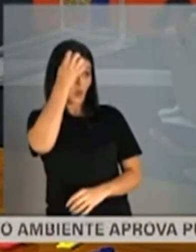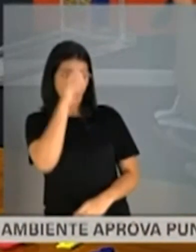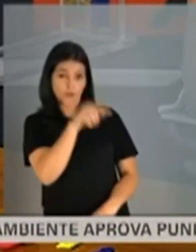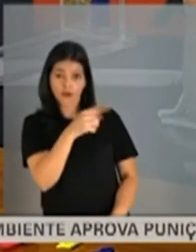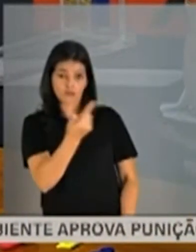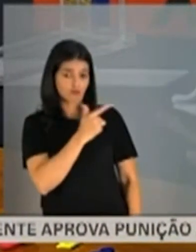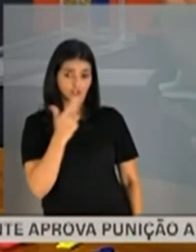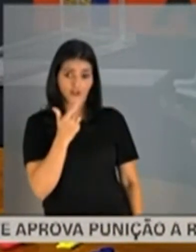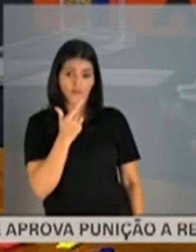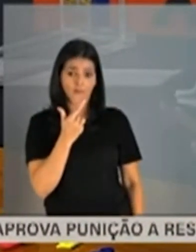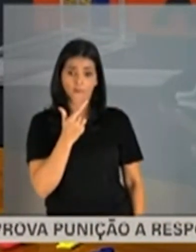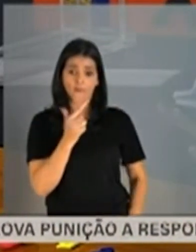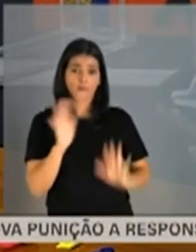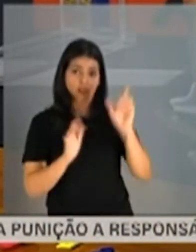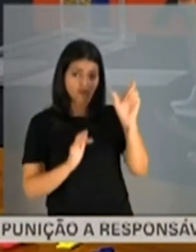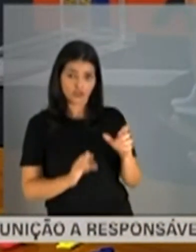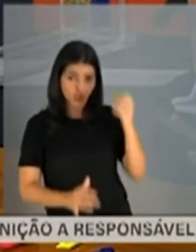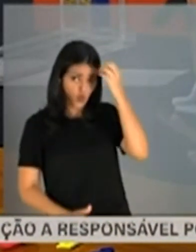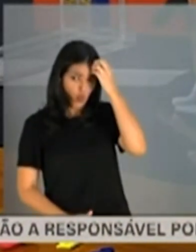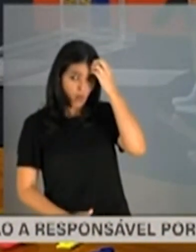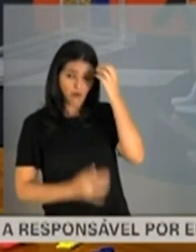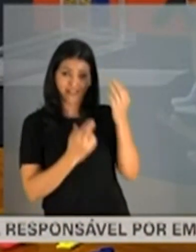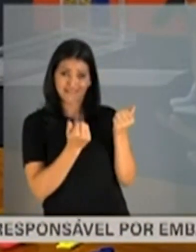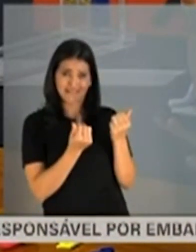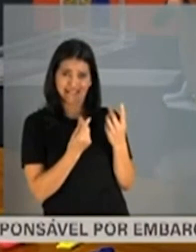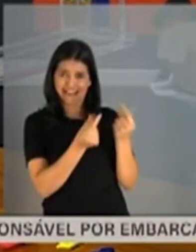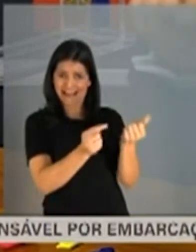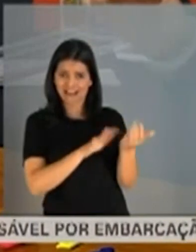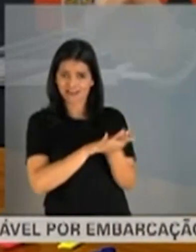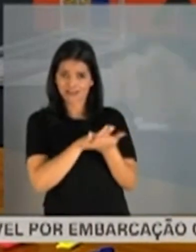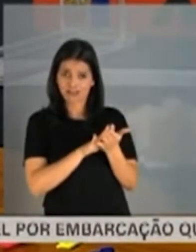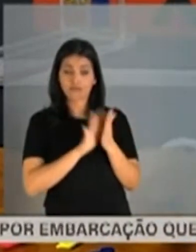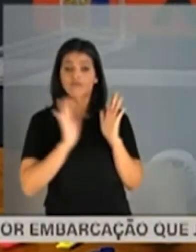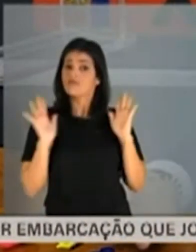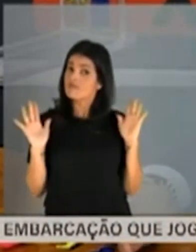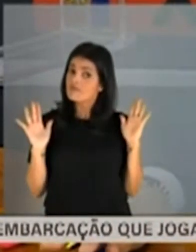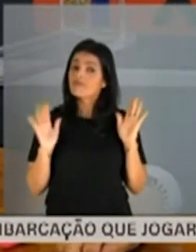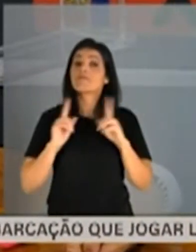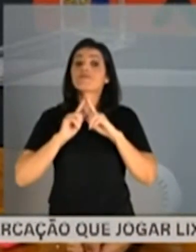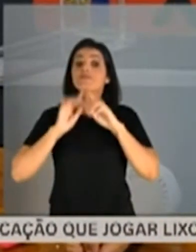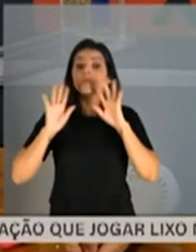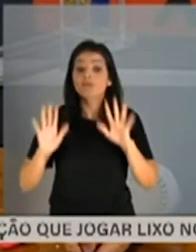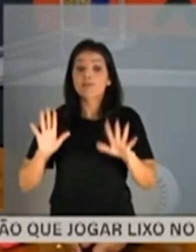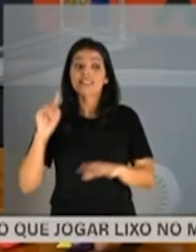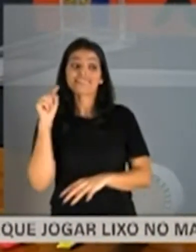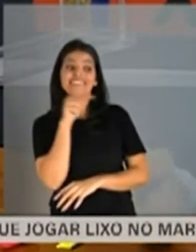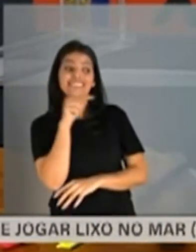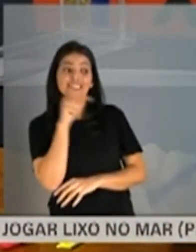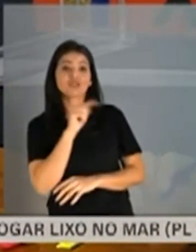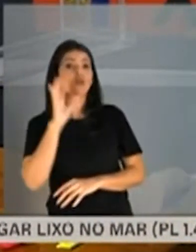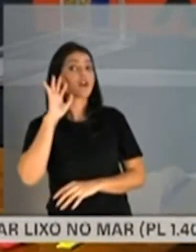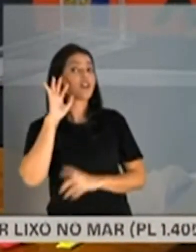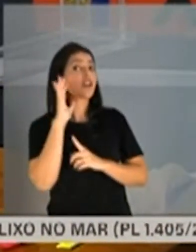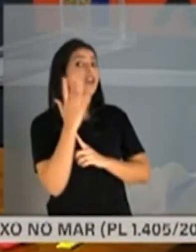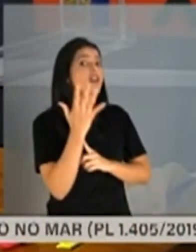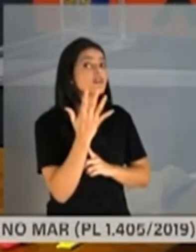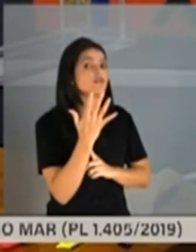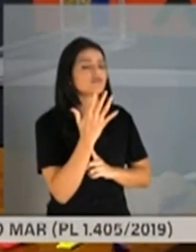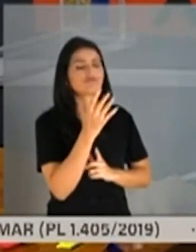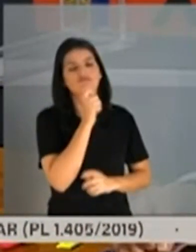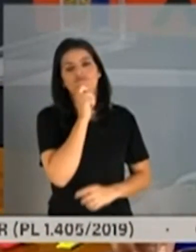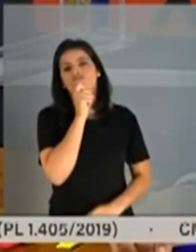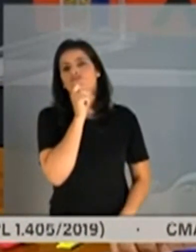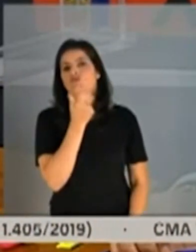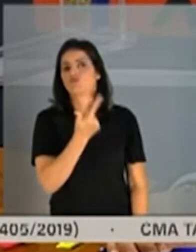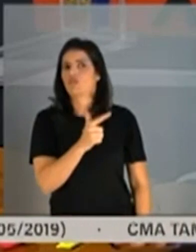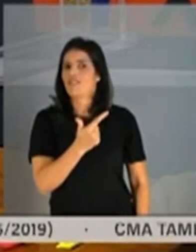não. O senhor não tem culpa de nada. Então, isso aí não está resolvido com o depoimento